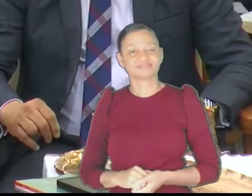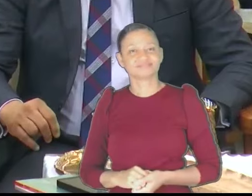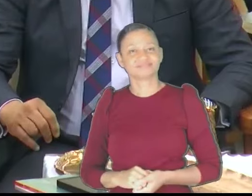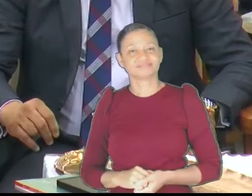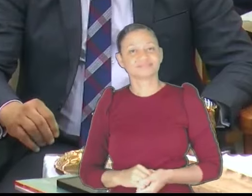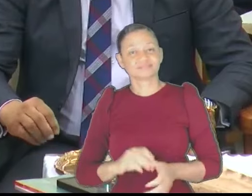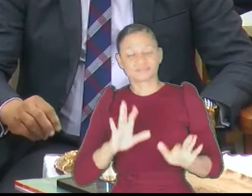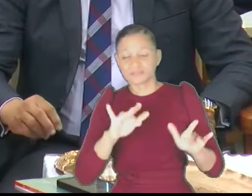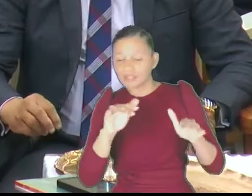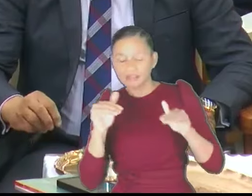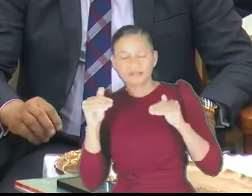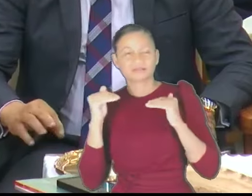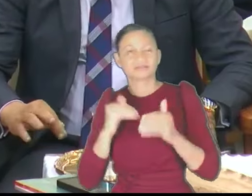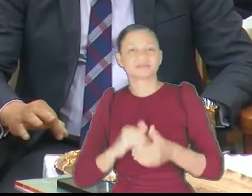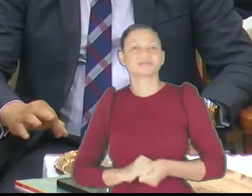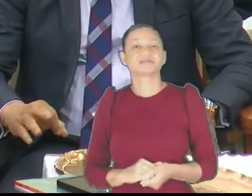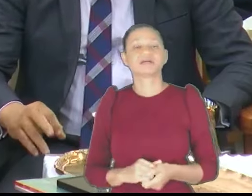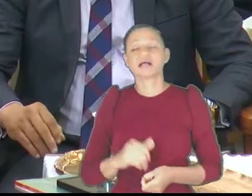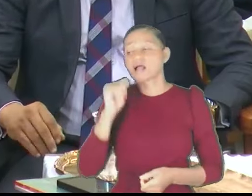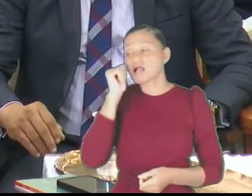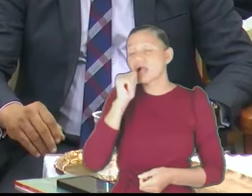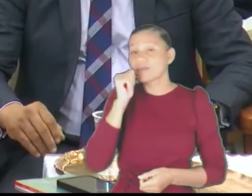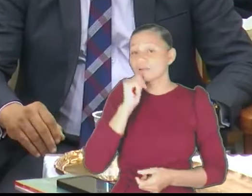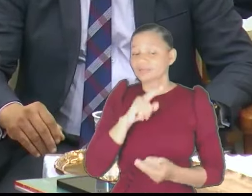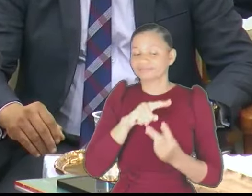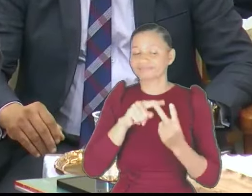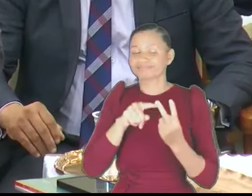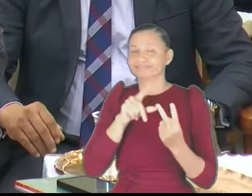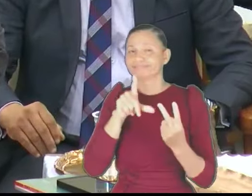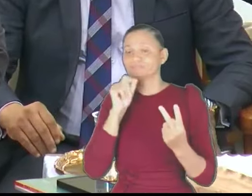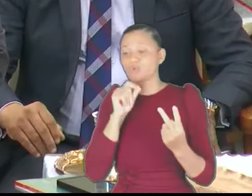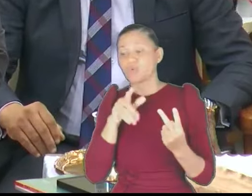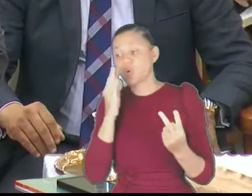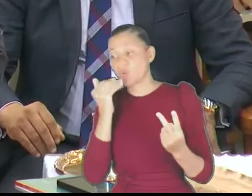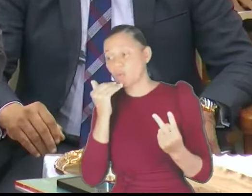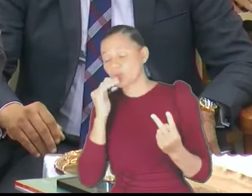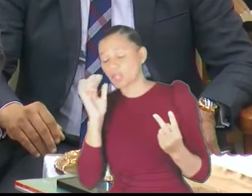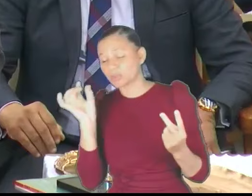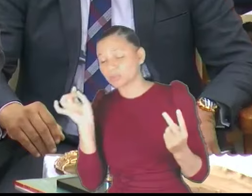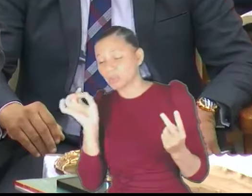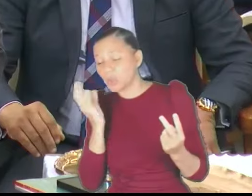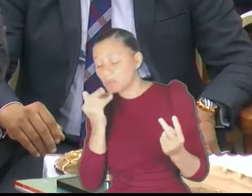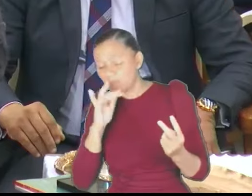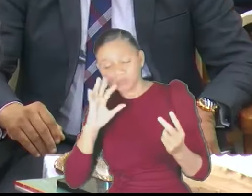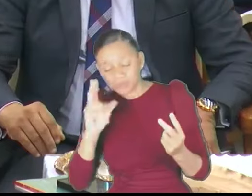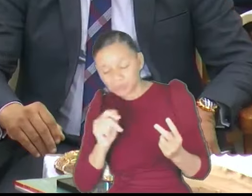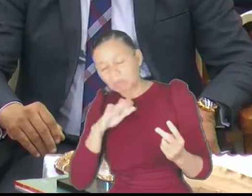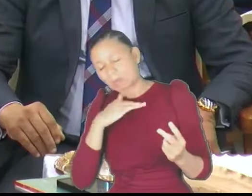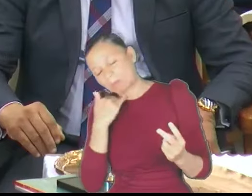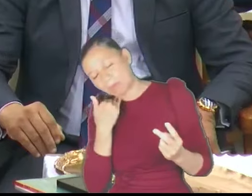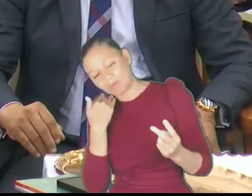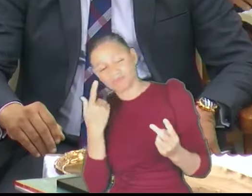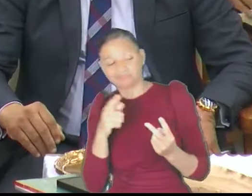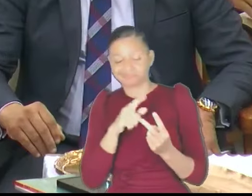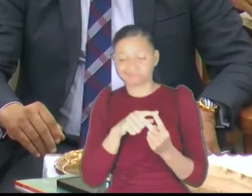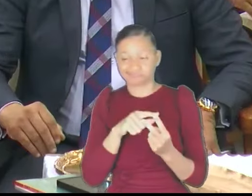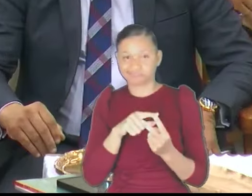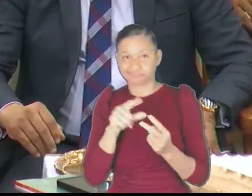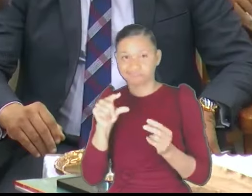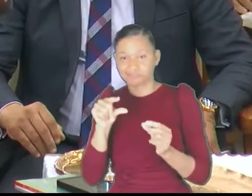Escute isso. A mulher tinha 2 opções: ou ela comia tudo, morria ela e o menino, ou ela tirava o olho